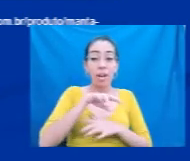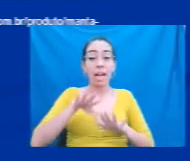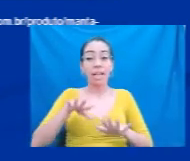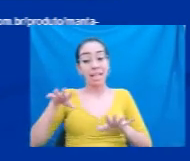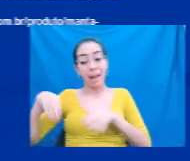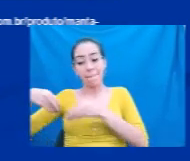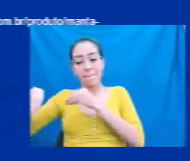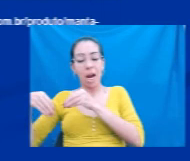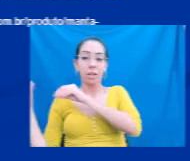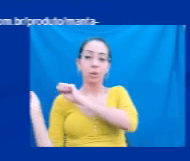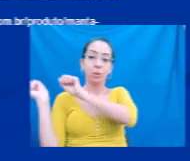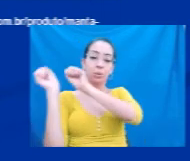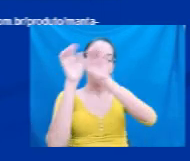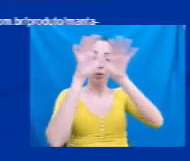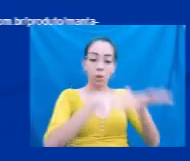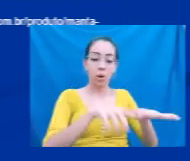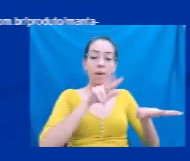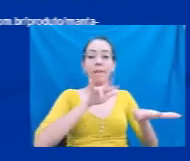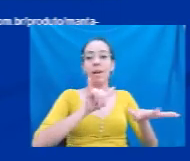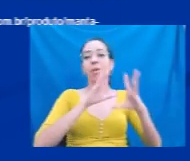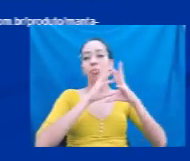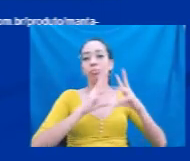para abafar ali, né,